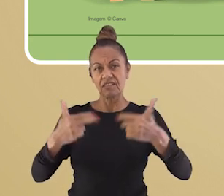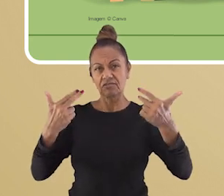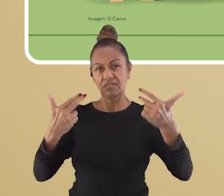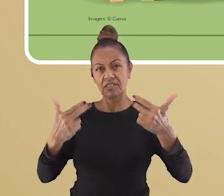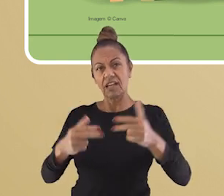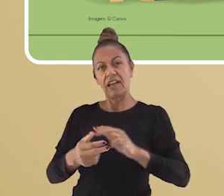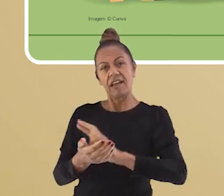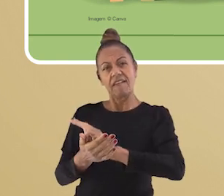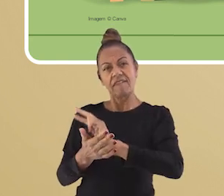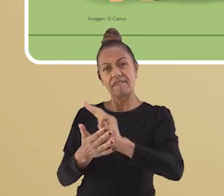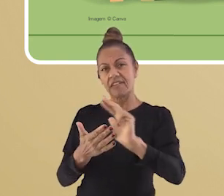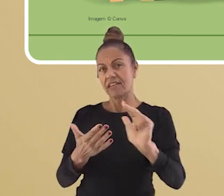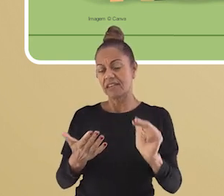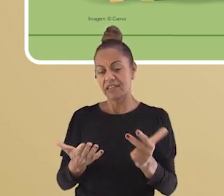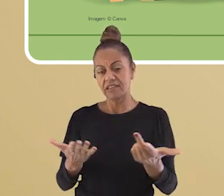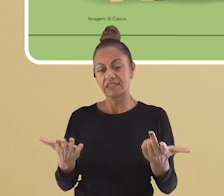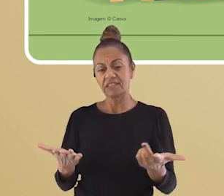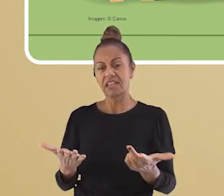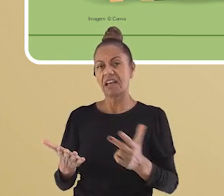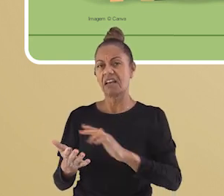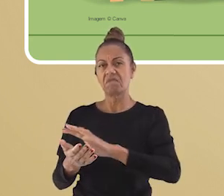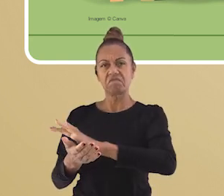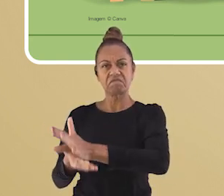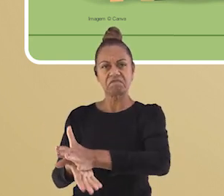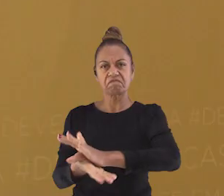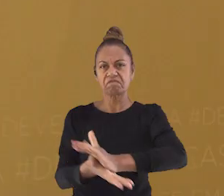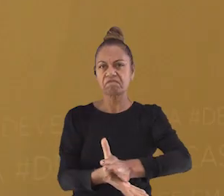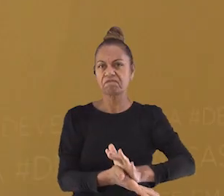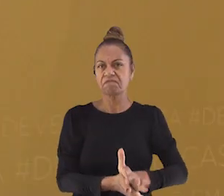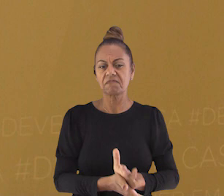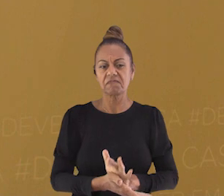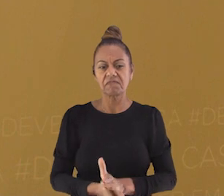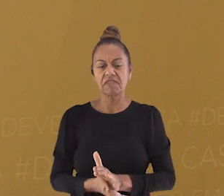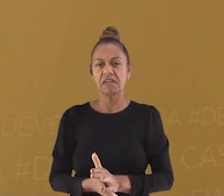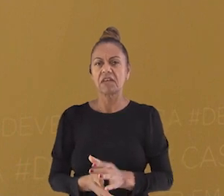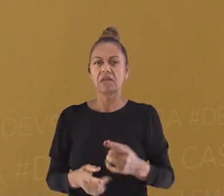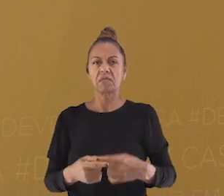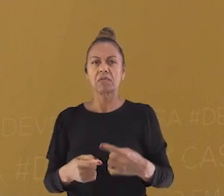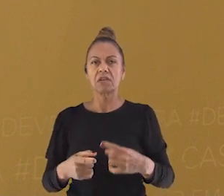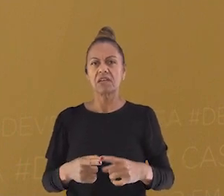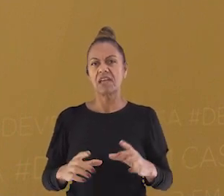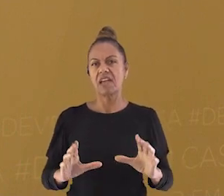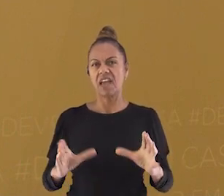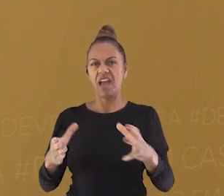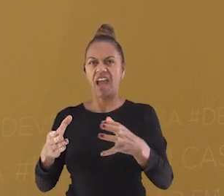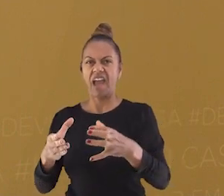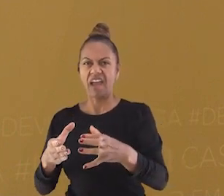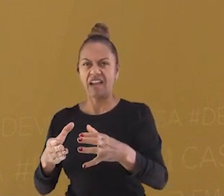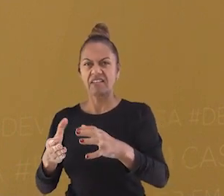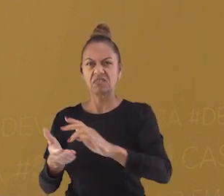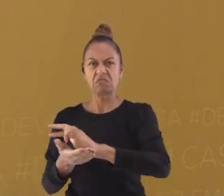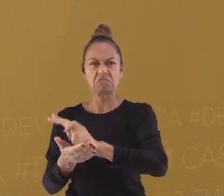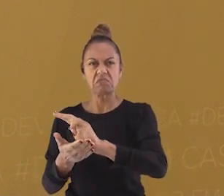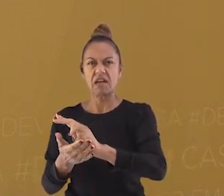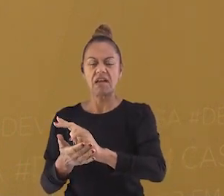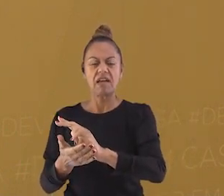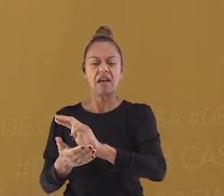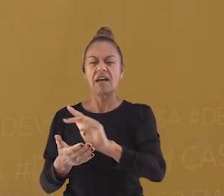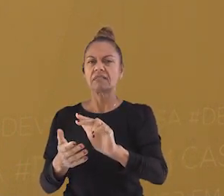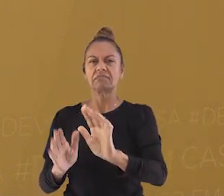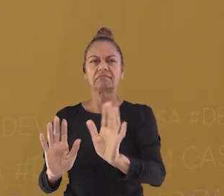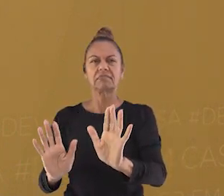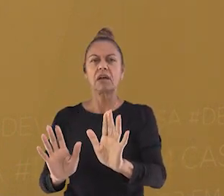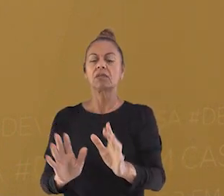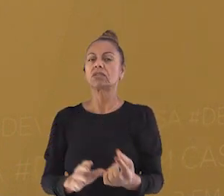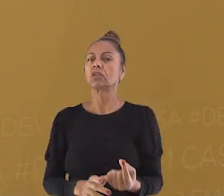que atualmente a ciência afirma que não existe raças, mas apenas uma raça, que é a raça